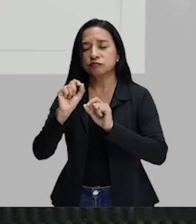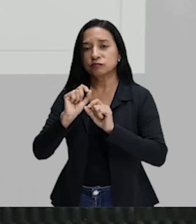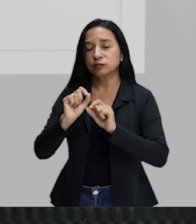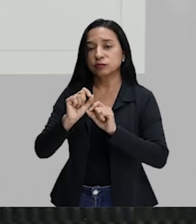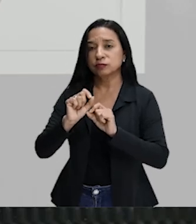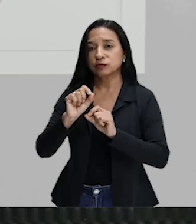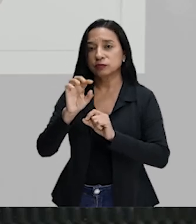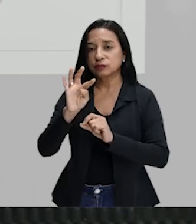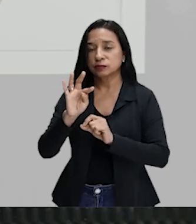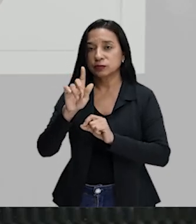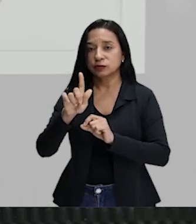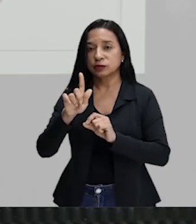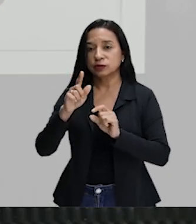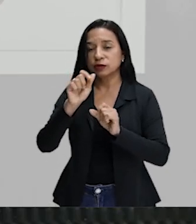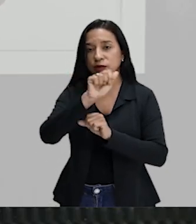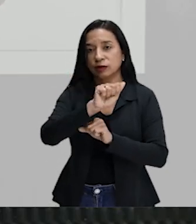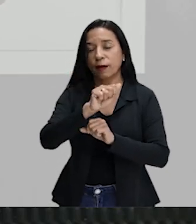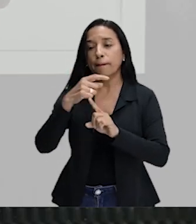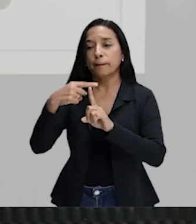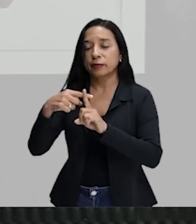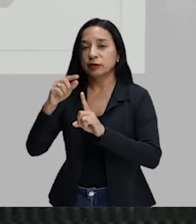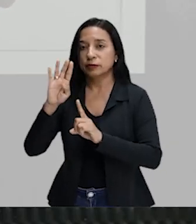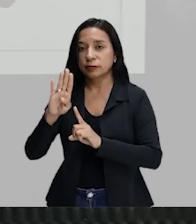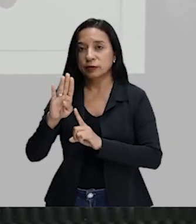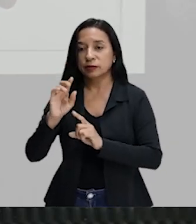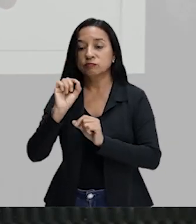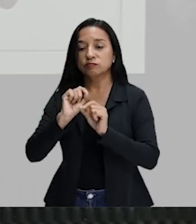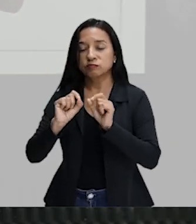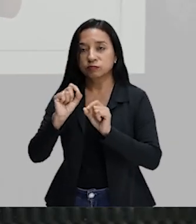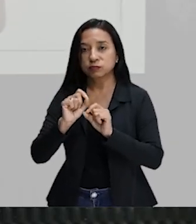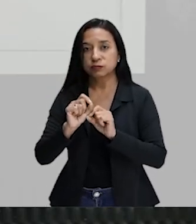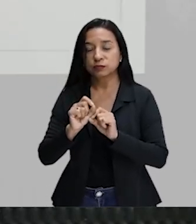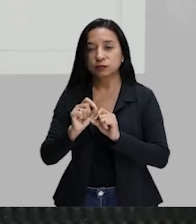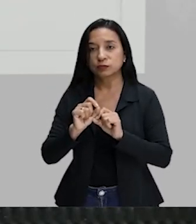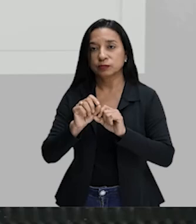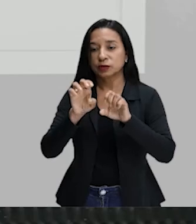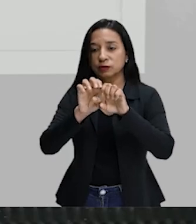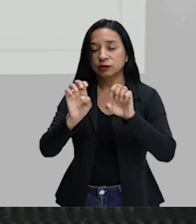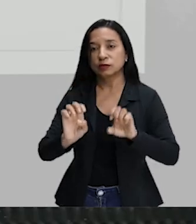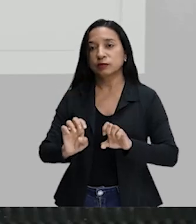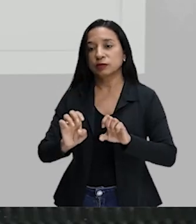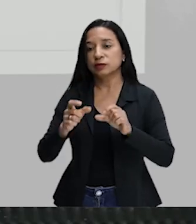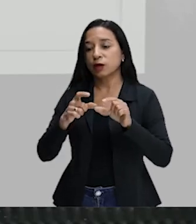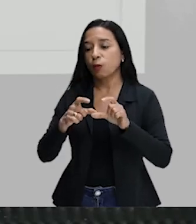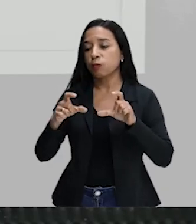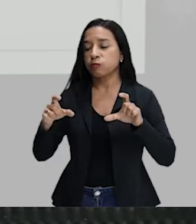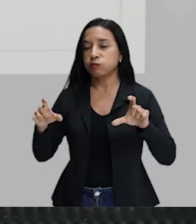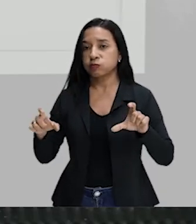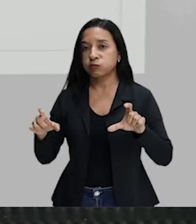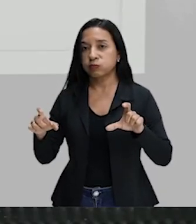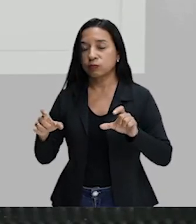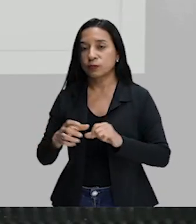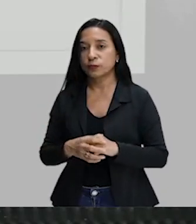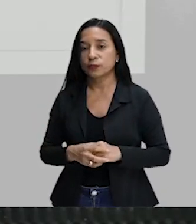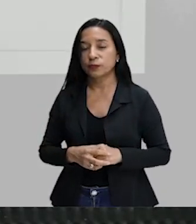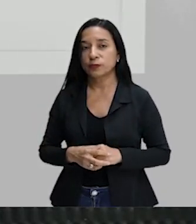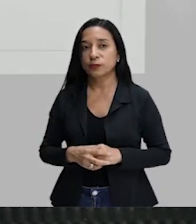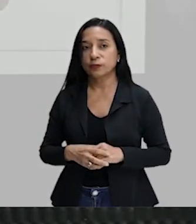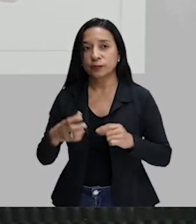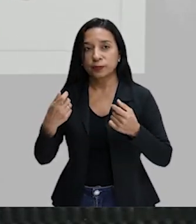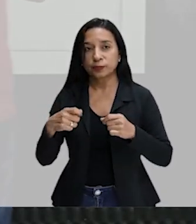A mais B? Essa aqui vai ser uma expressão um pouquinho maior, tá? Você vai ter